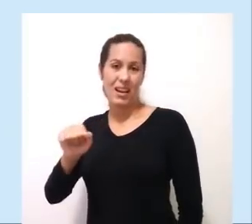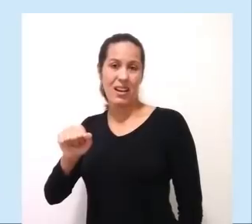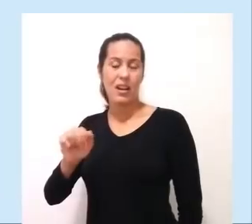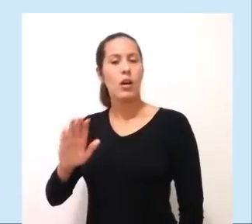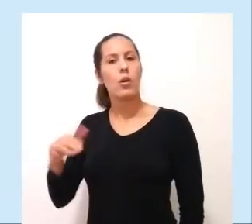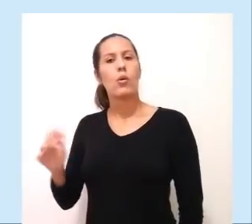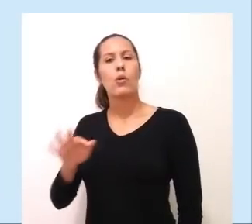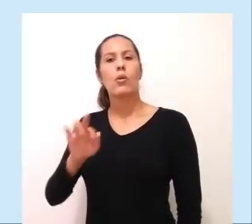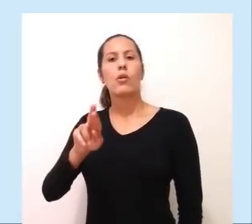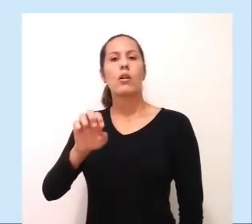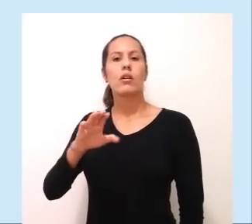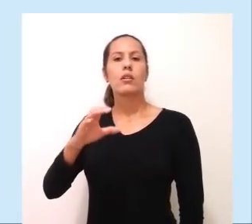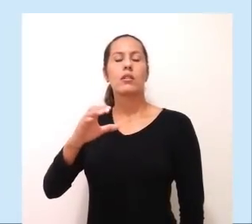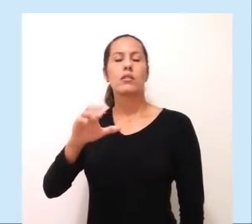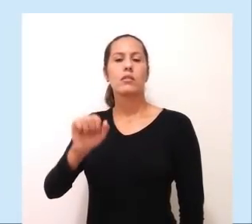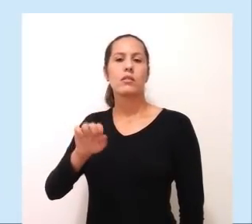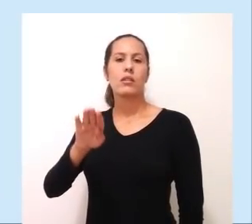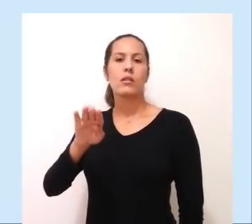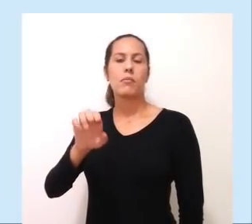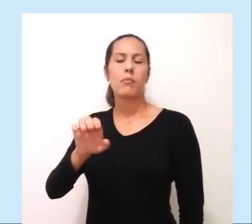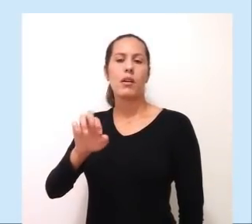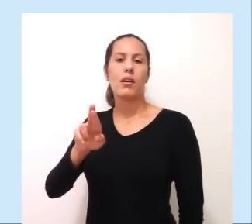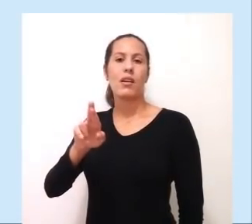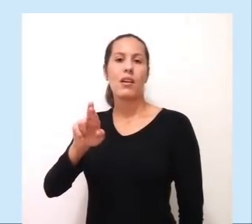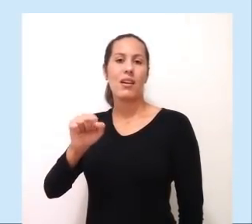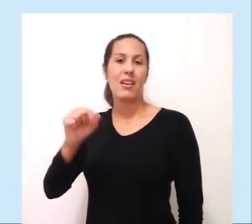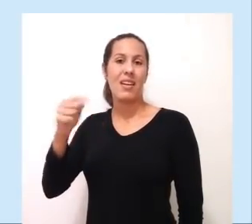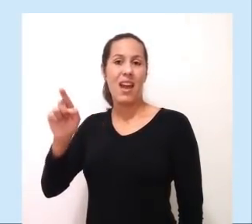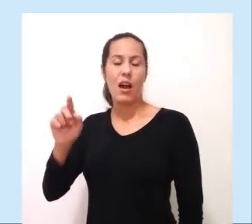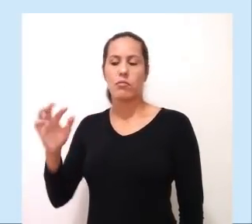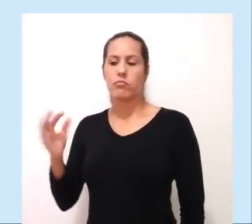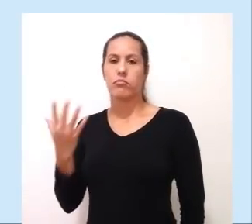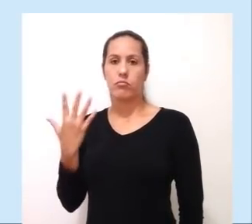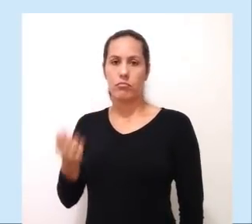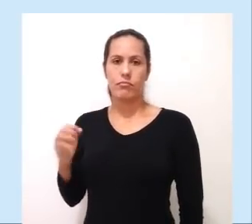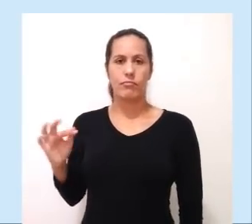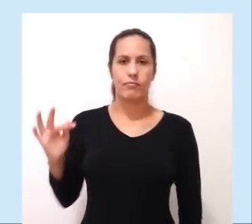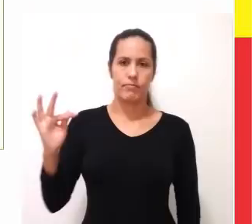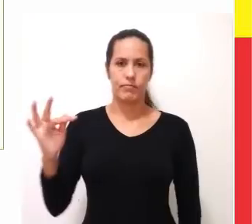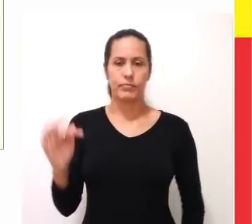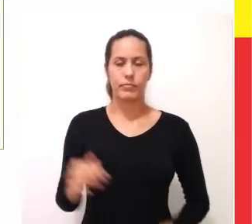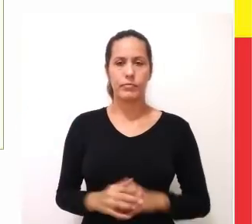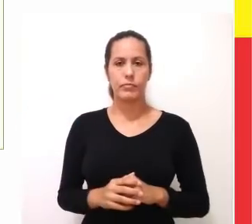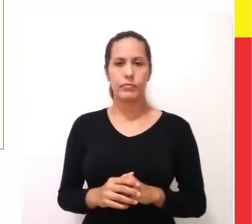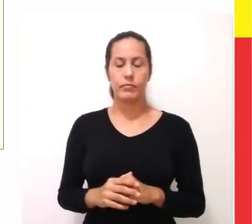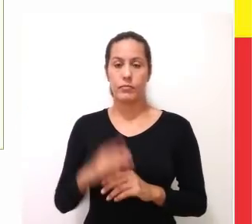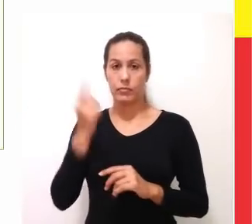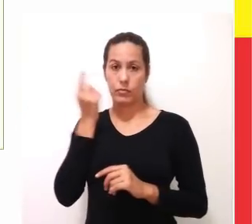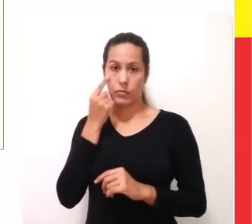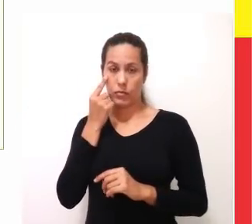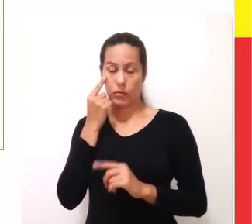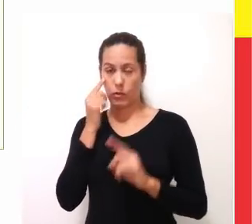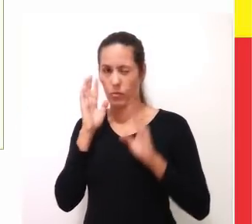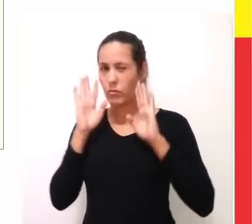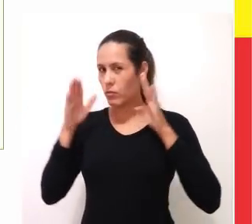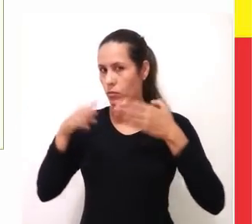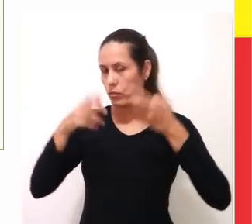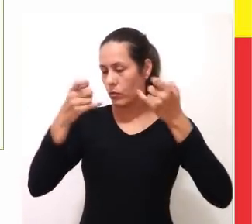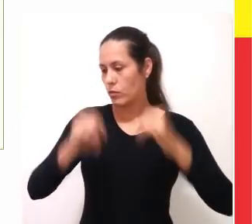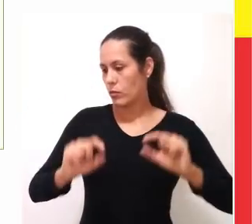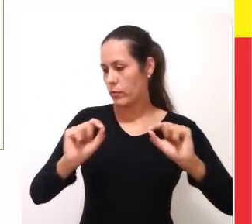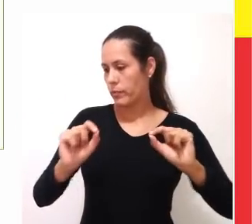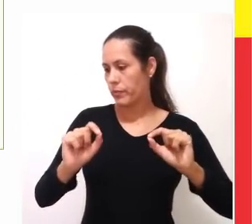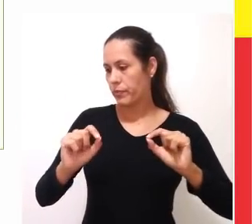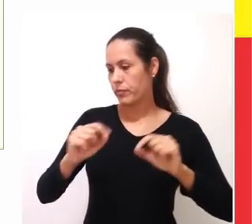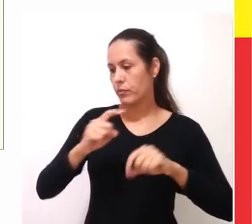a informação nova, desculpe, em geral utilizamos o presente do indicativo. Vamos lá. Observação. O tempo